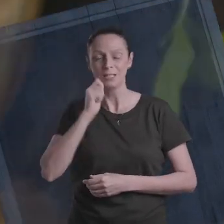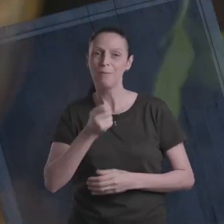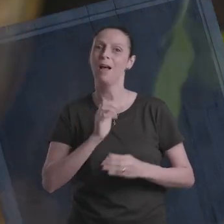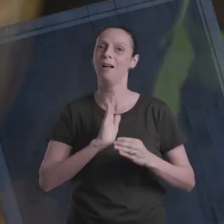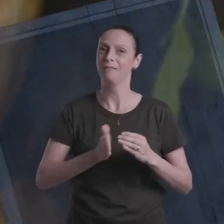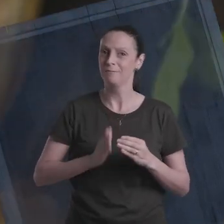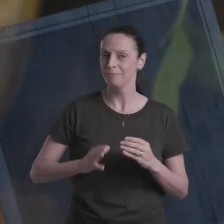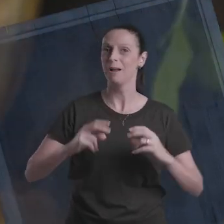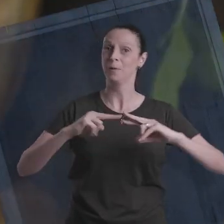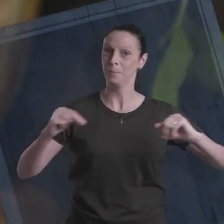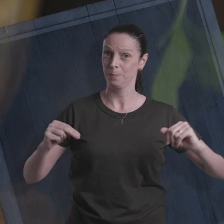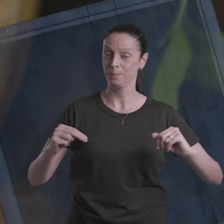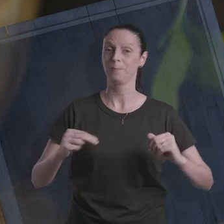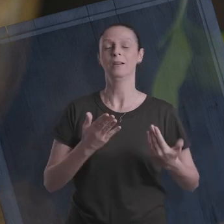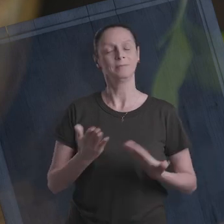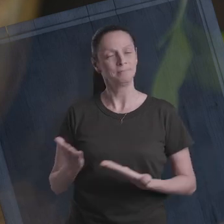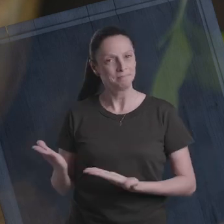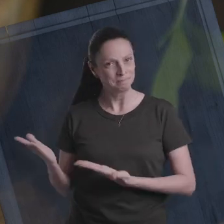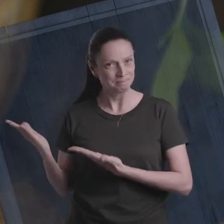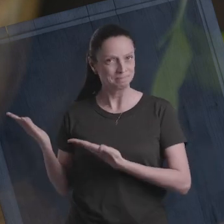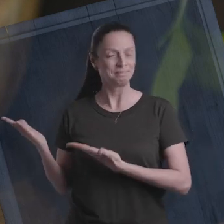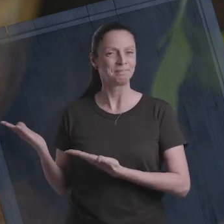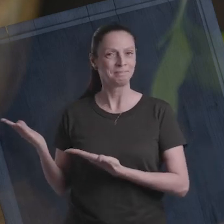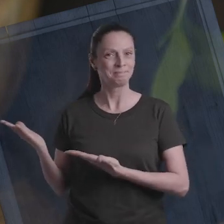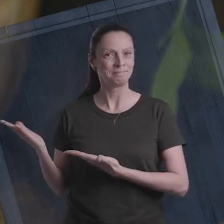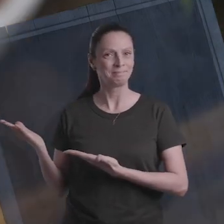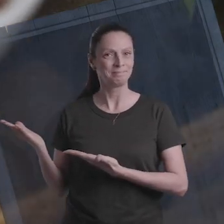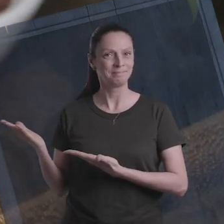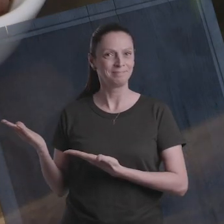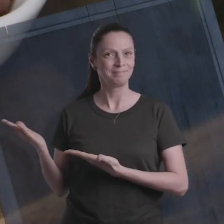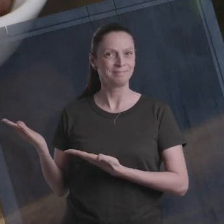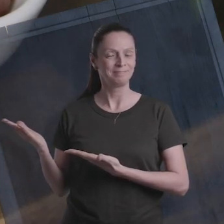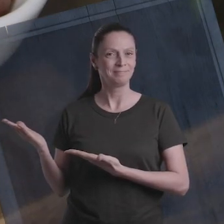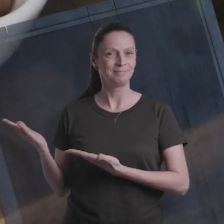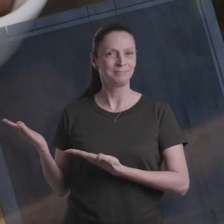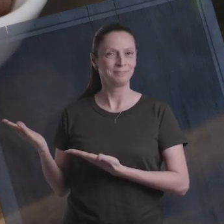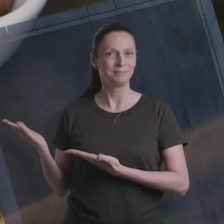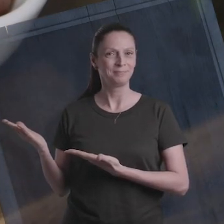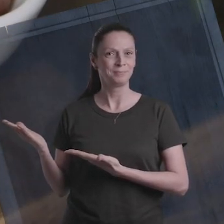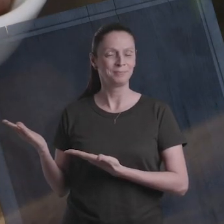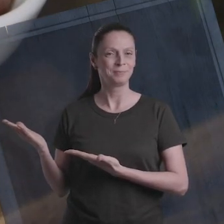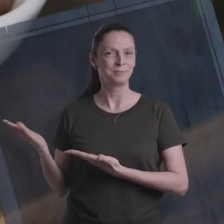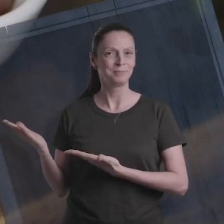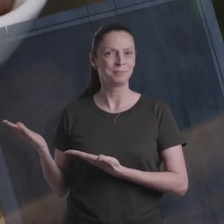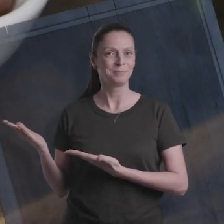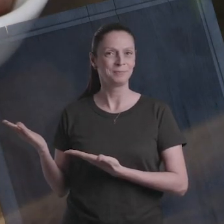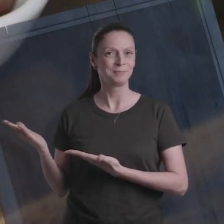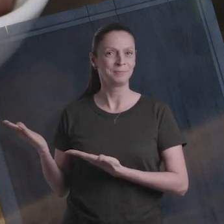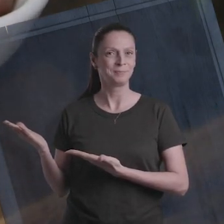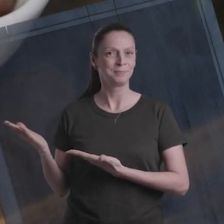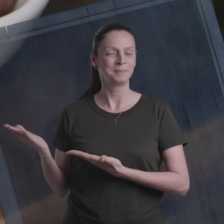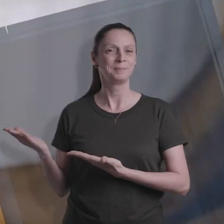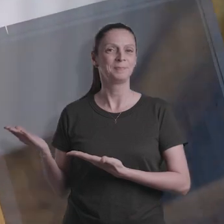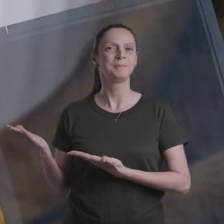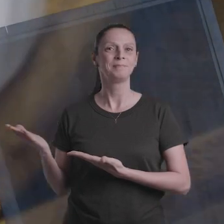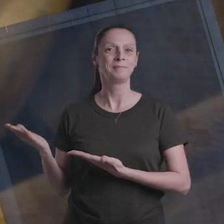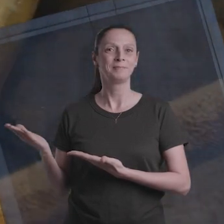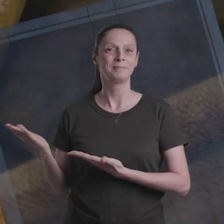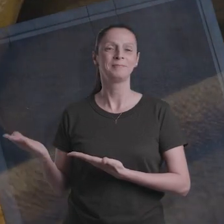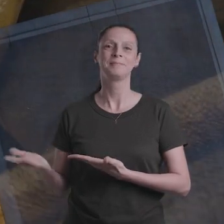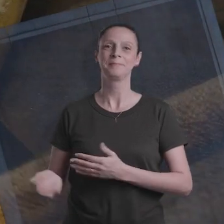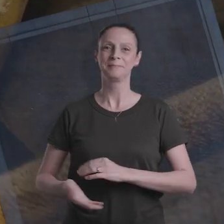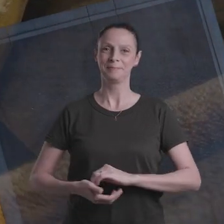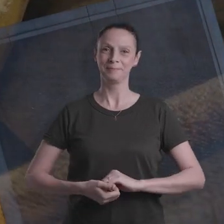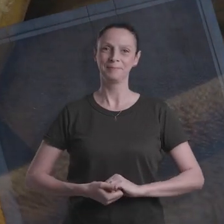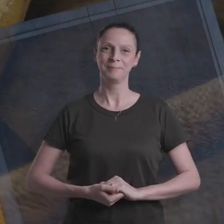bacon. Nós vamos usar 1 kg de cebola fatiada, 150 gramas de bacon cortado em cubos, 2 colheres